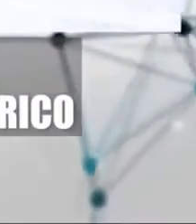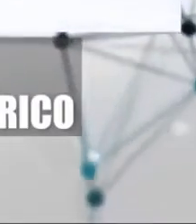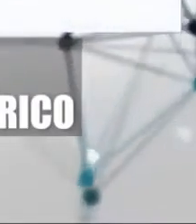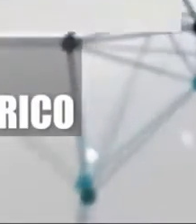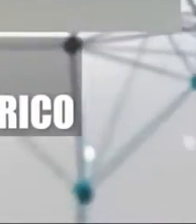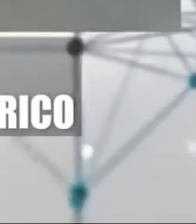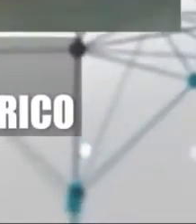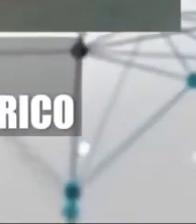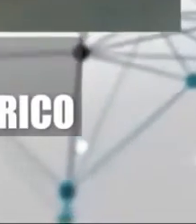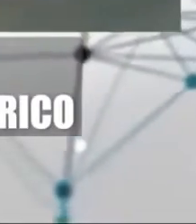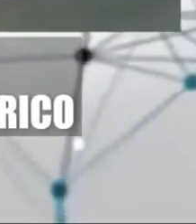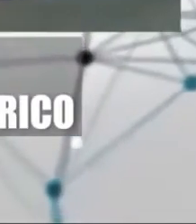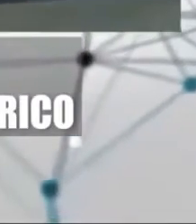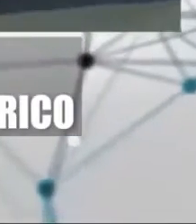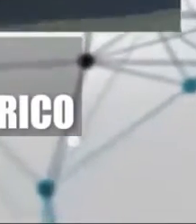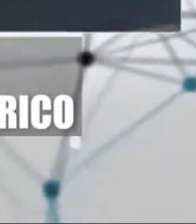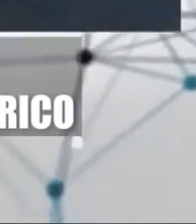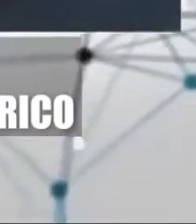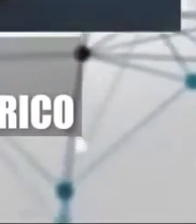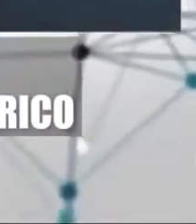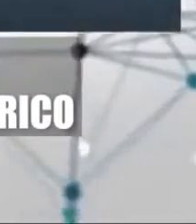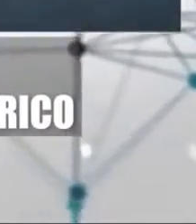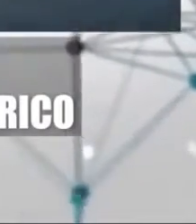também não é